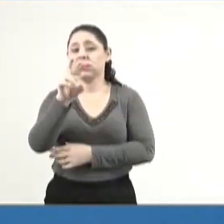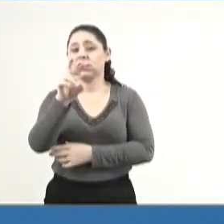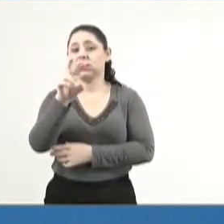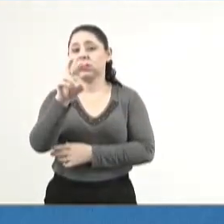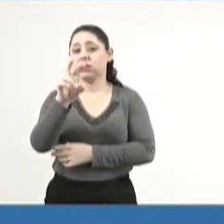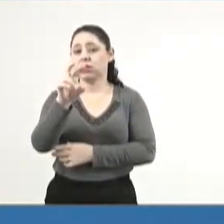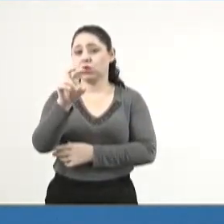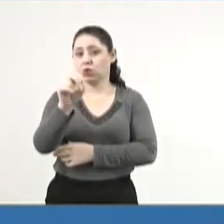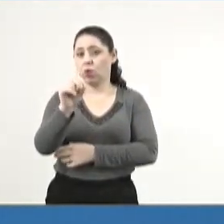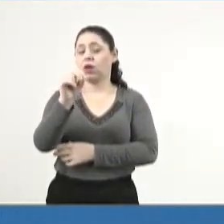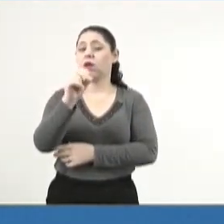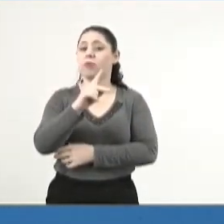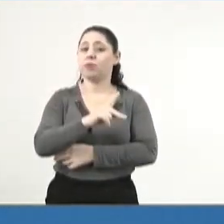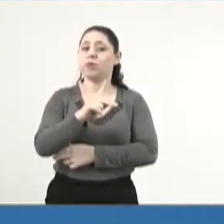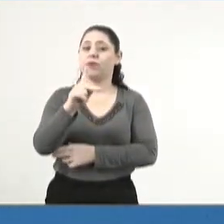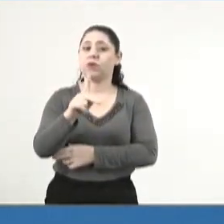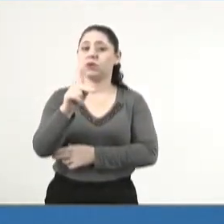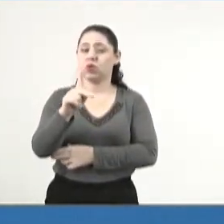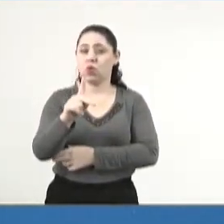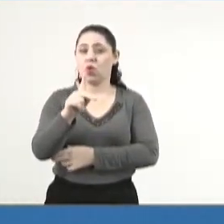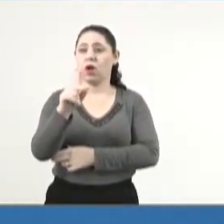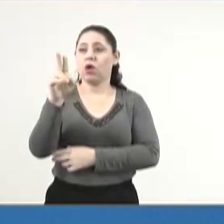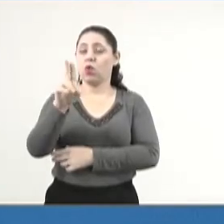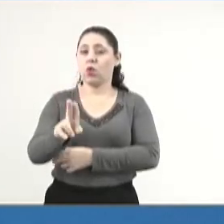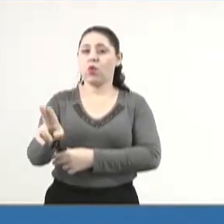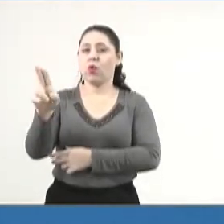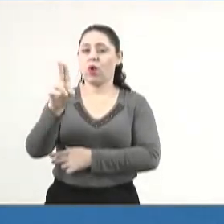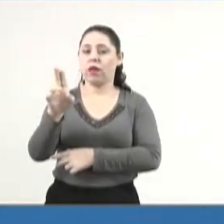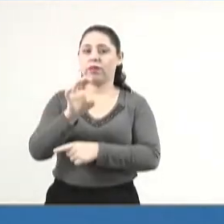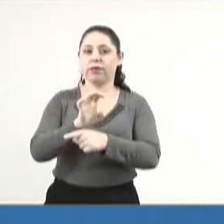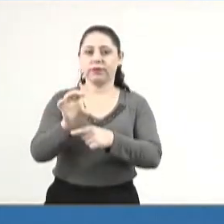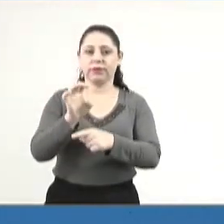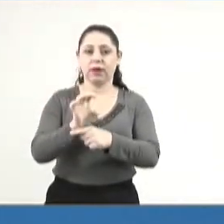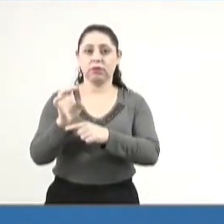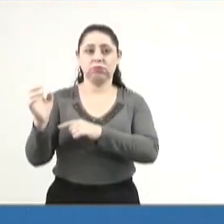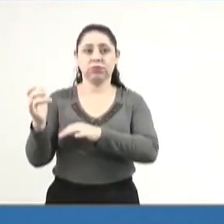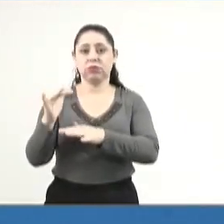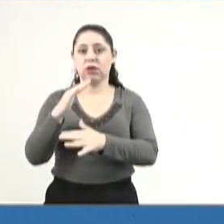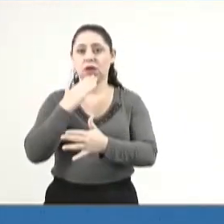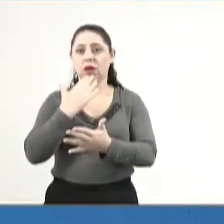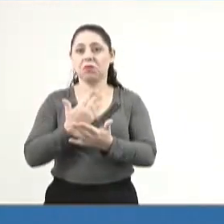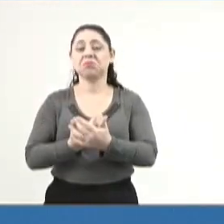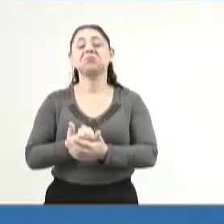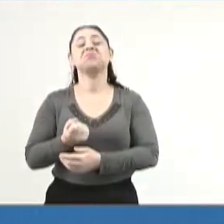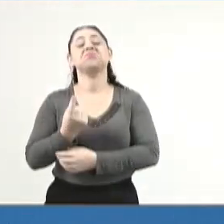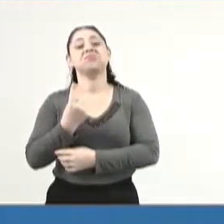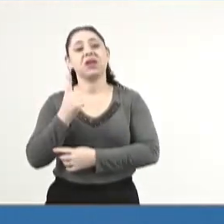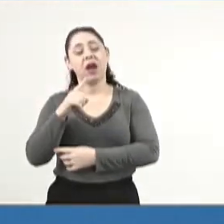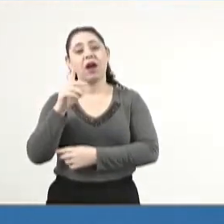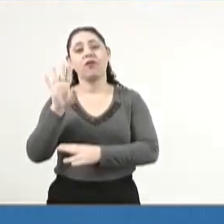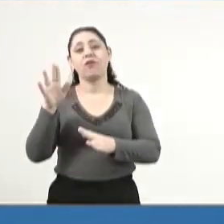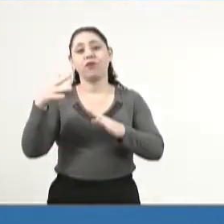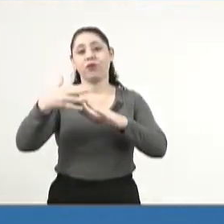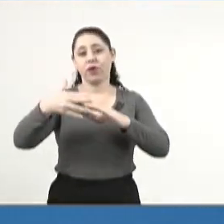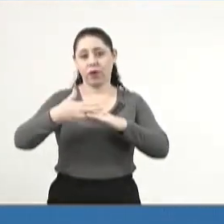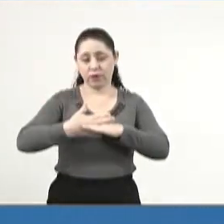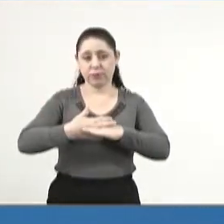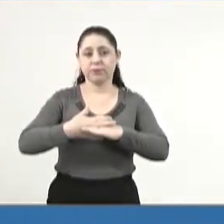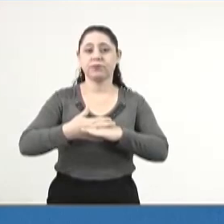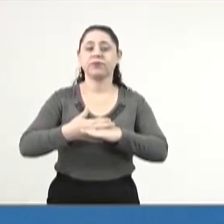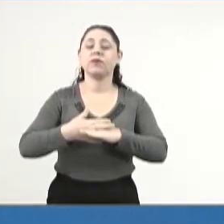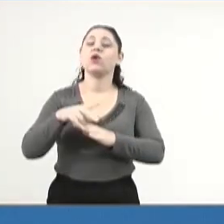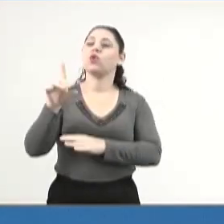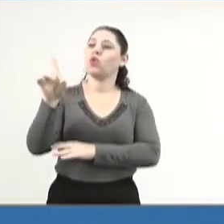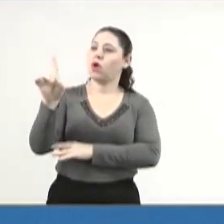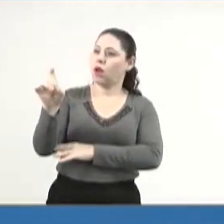50 professores de todas as universidades do nosso estado, o que me encantou. Universidade Federal de Mato Grosso do Sul,